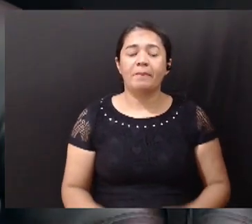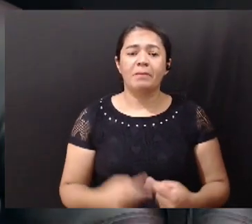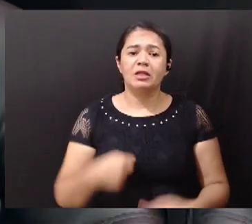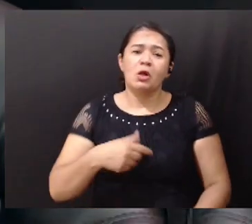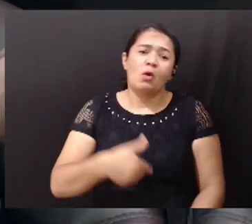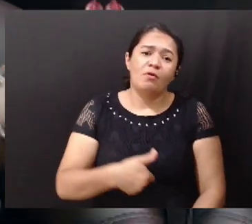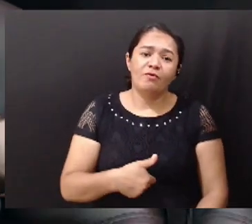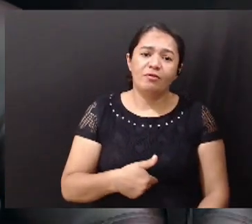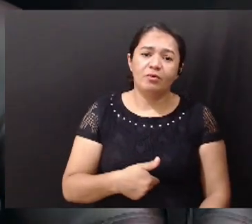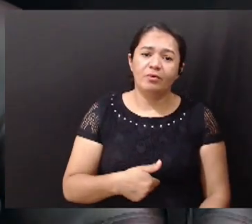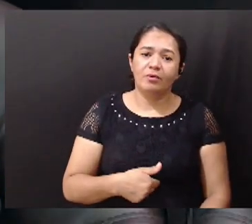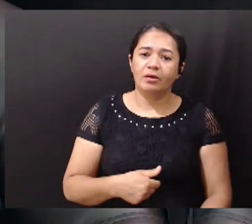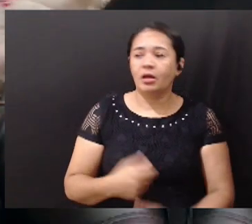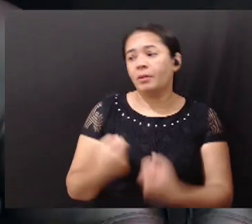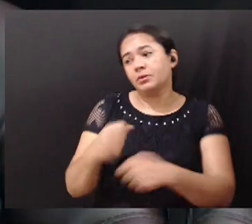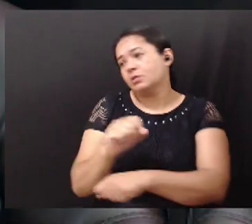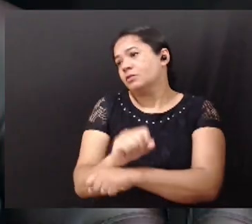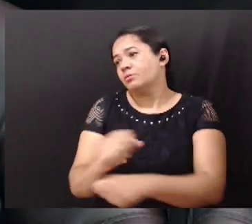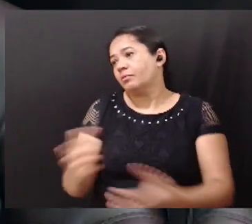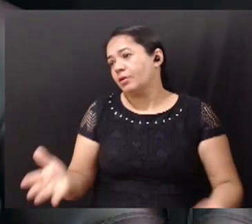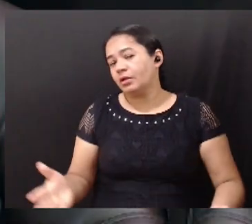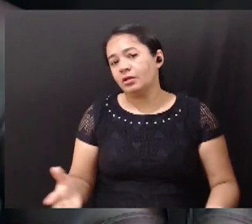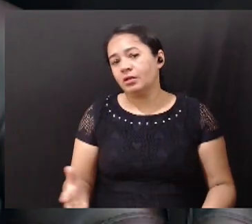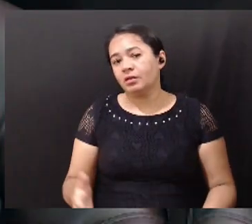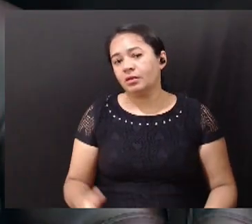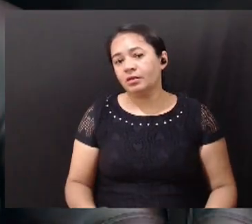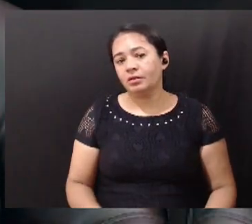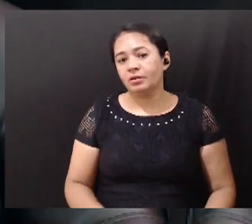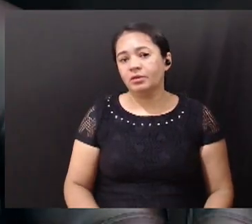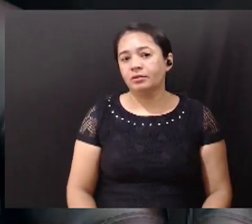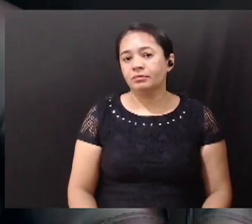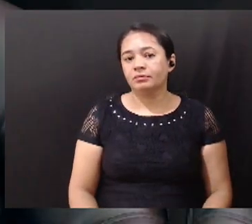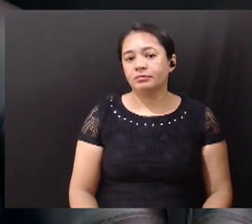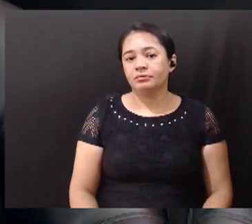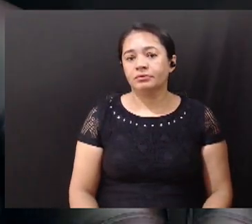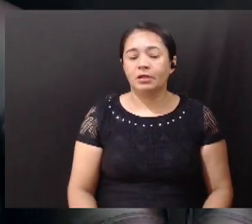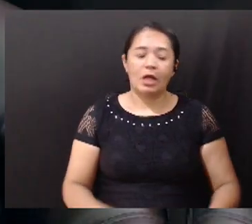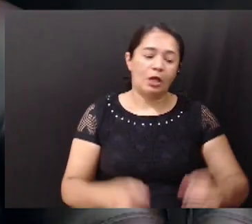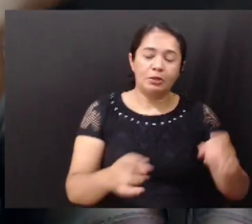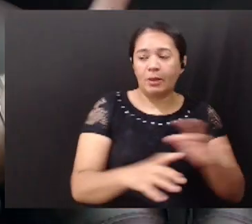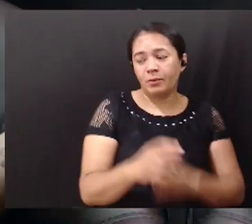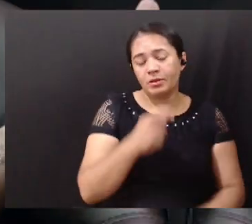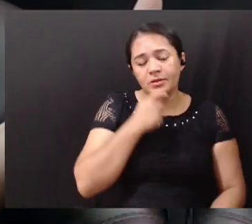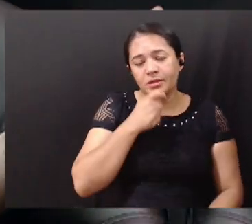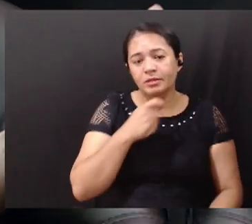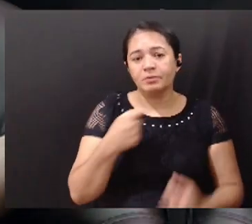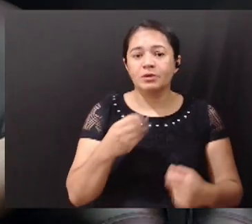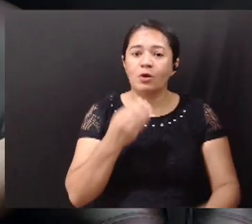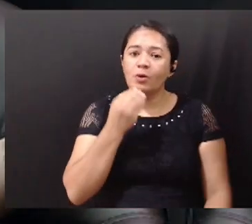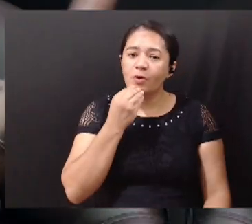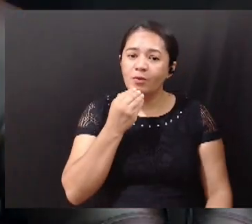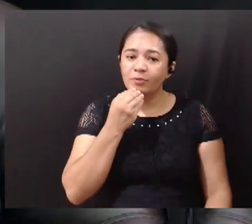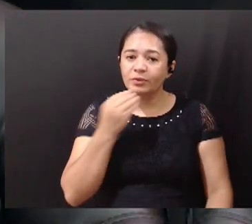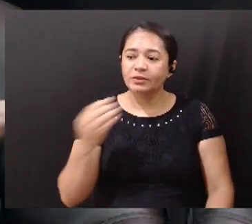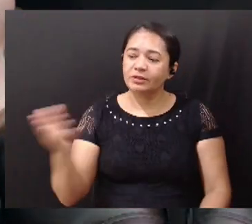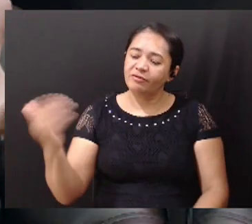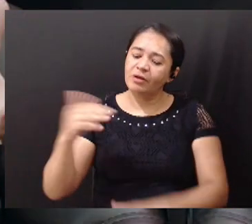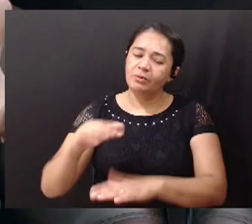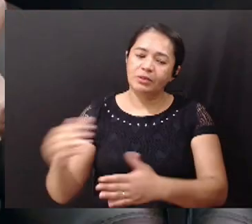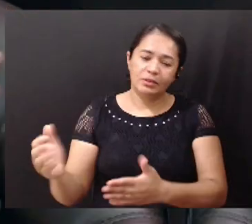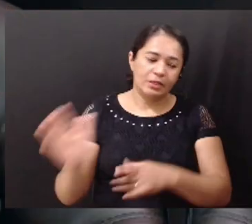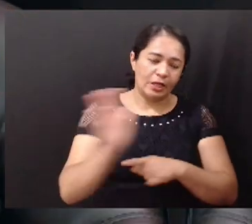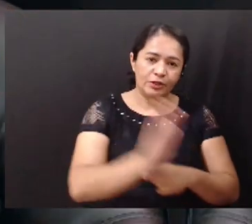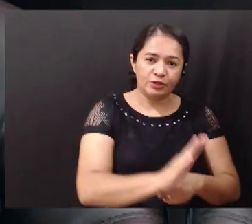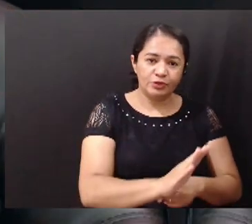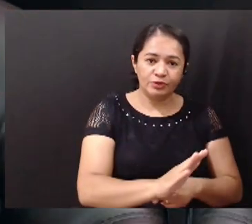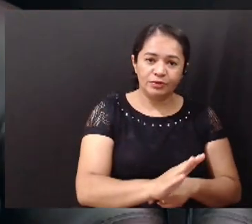Tem que esperar. Ou a comida não chegou, ou ela não tá pronta. Sim. A gente pode ter a oportunidade de trazer essa criança para ajudar na comida. E ela entender o